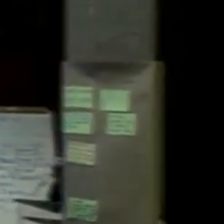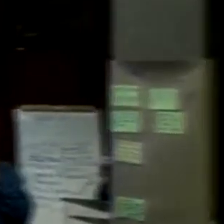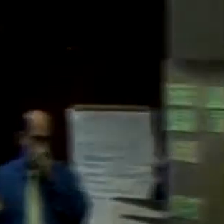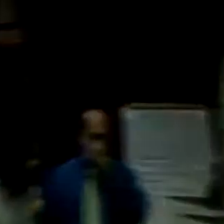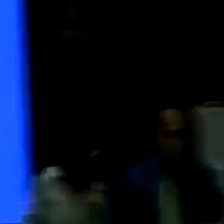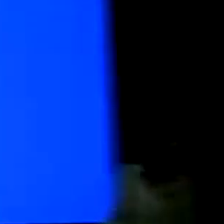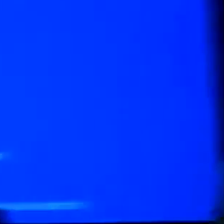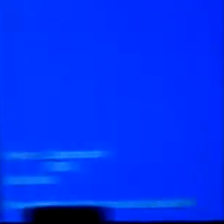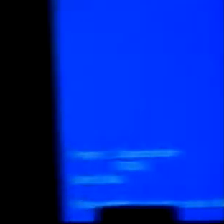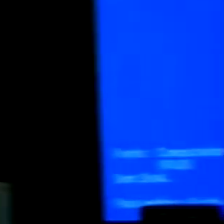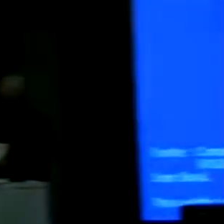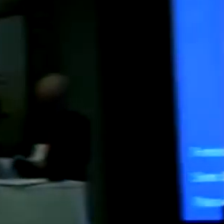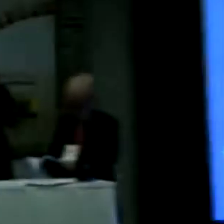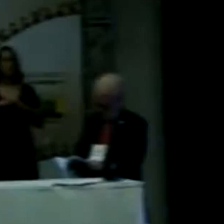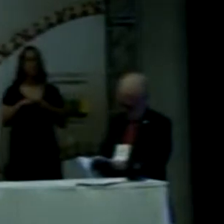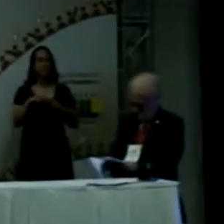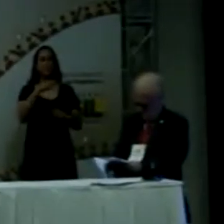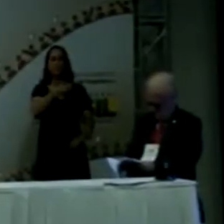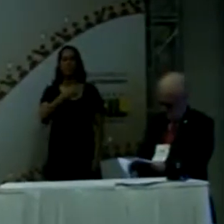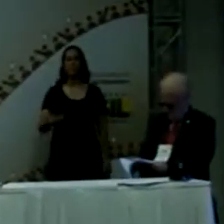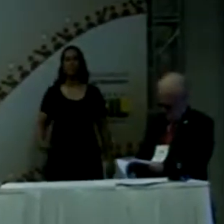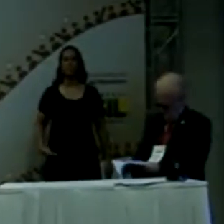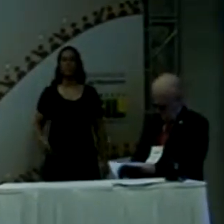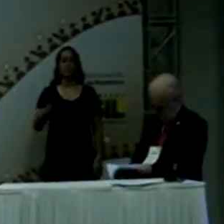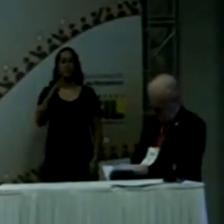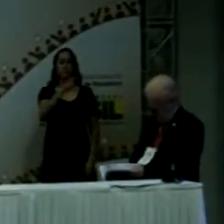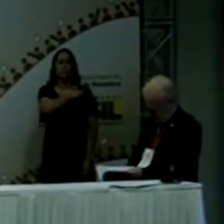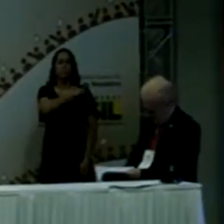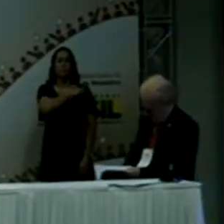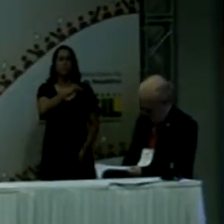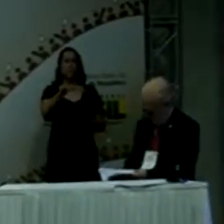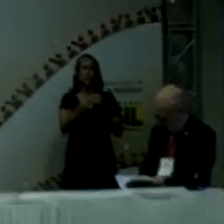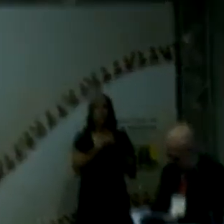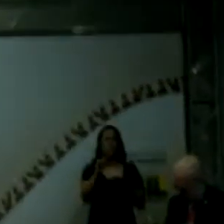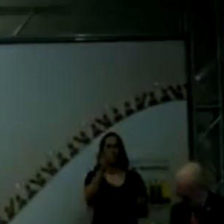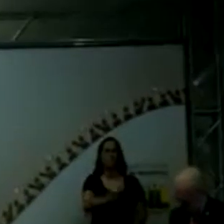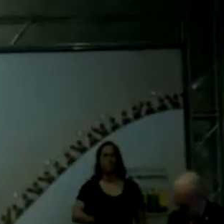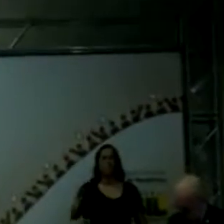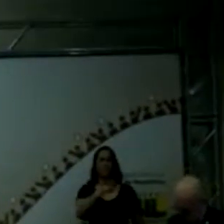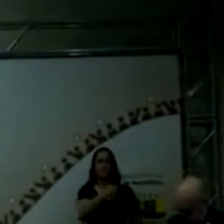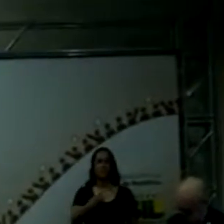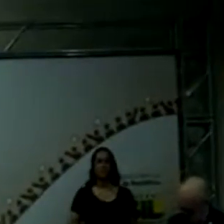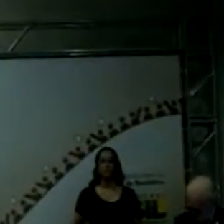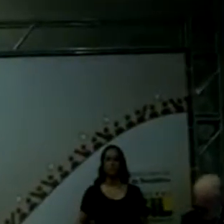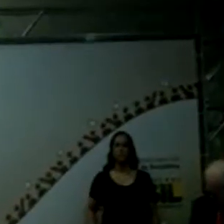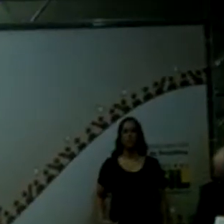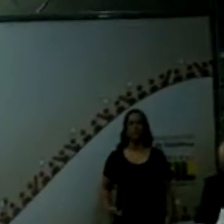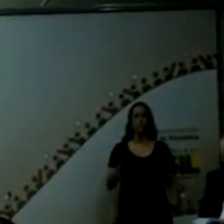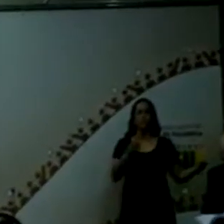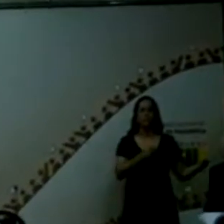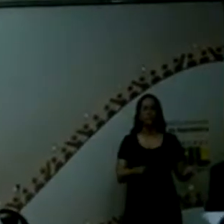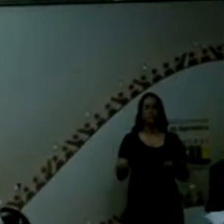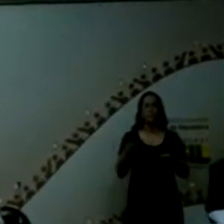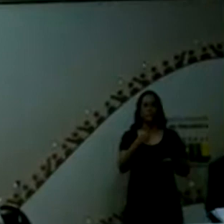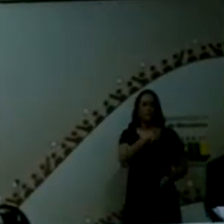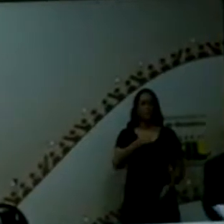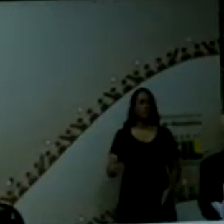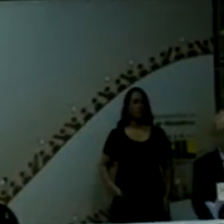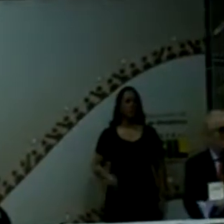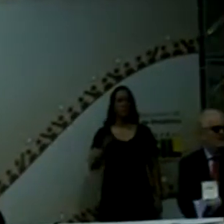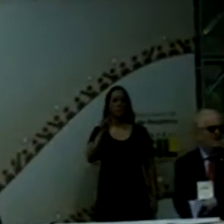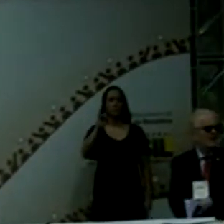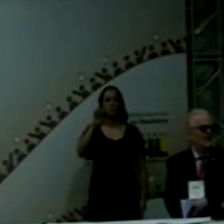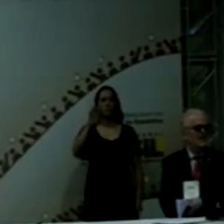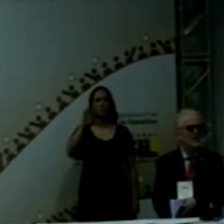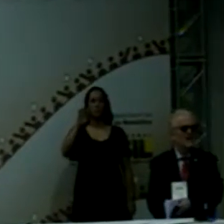à mesa o ministro-chefe da Secretaria-Geral da Presidência da República. Convidamos o ministro Gilberto